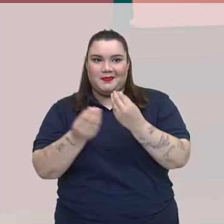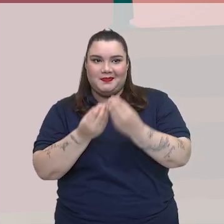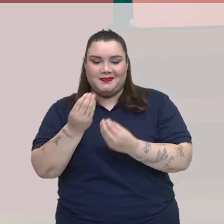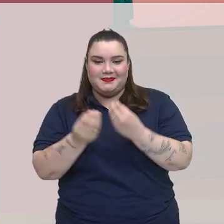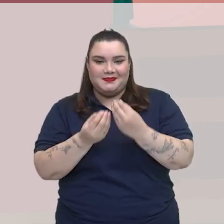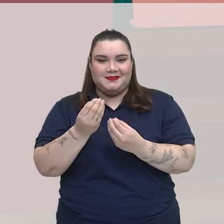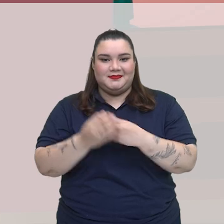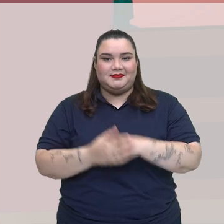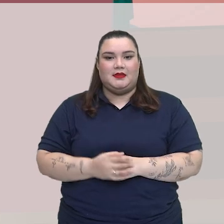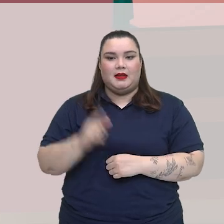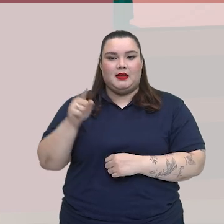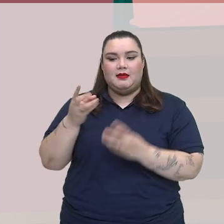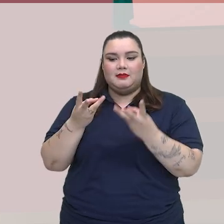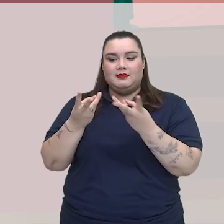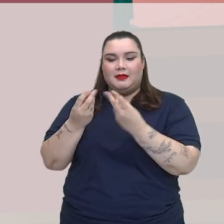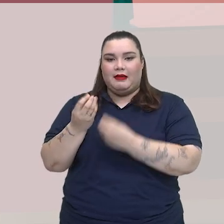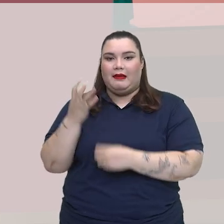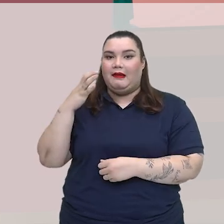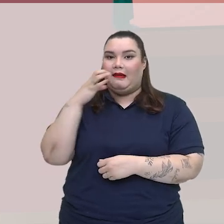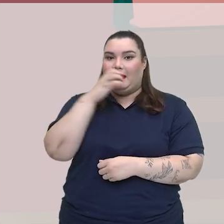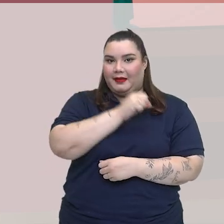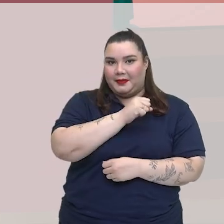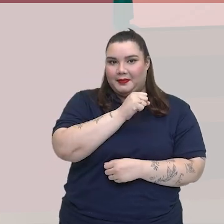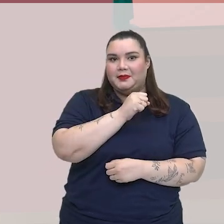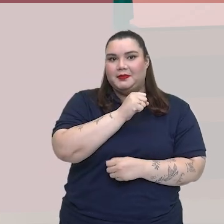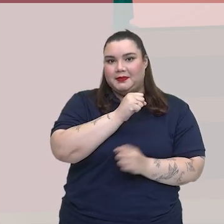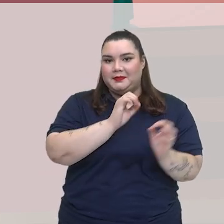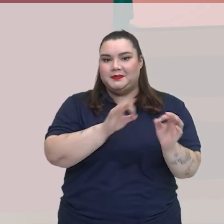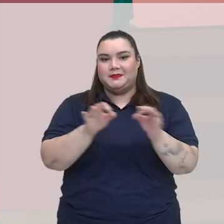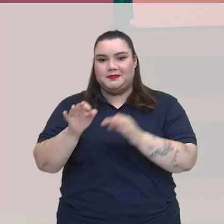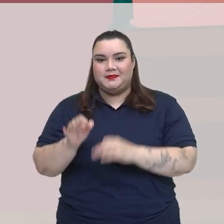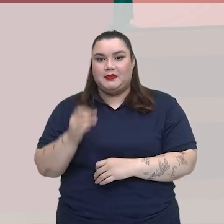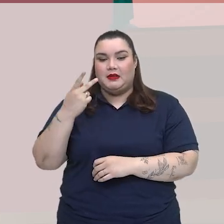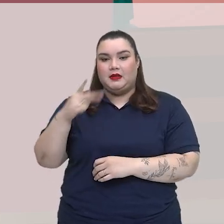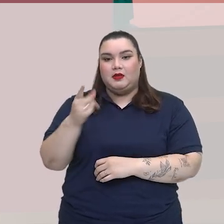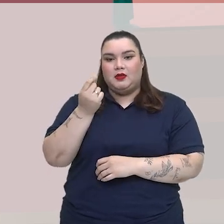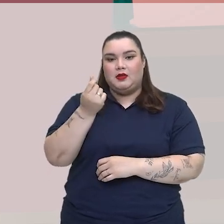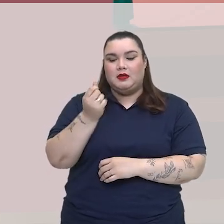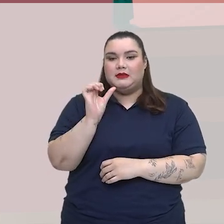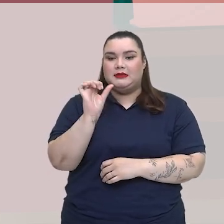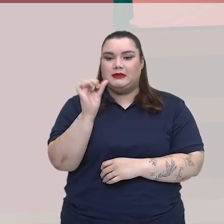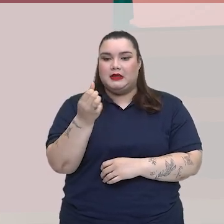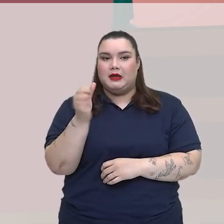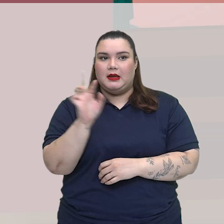Gabriela e faz a conta rapidamente. Certo, Gabriela. Sua compra deu R$